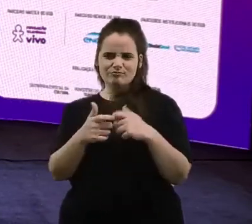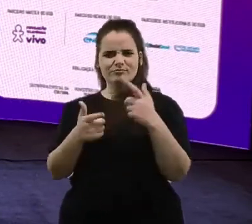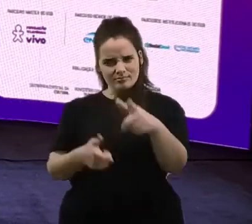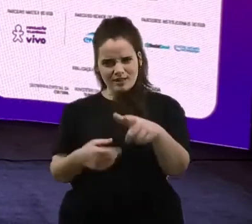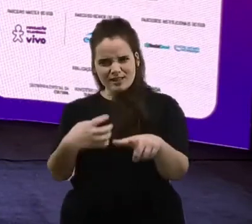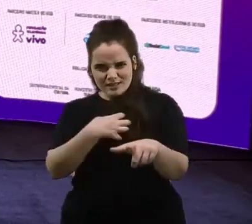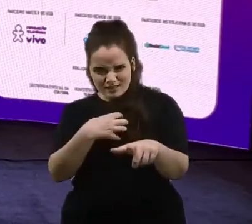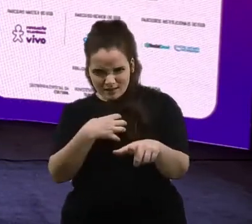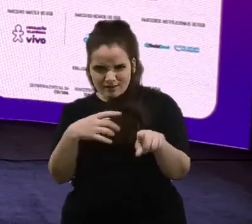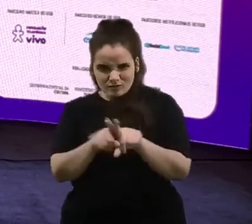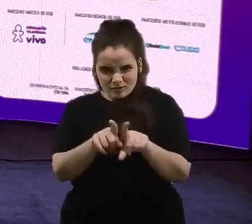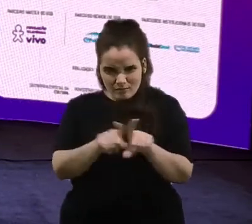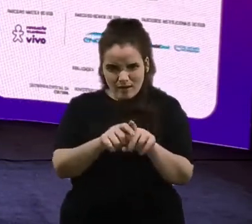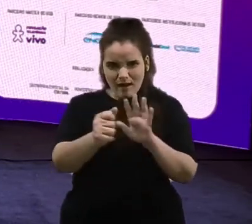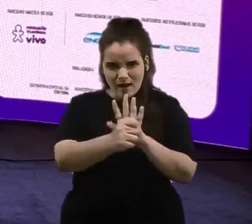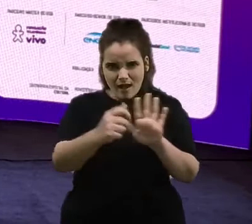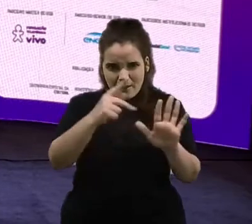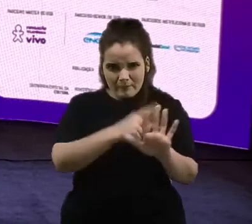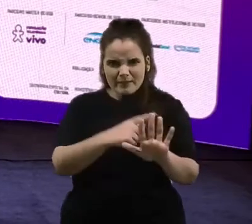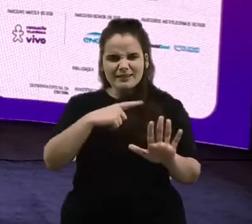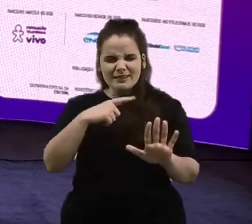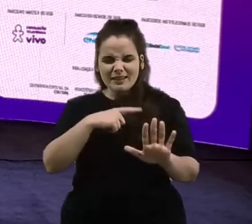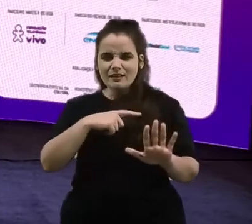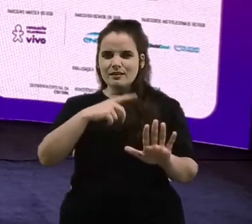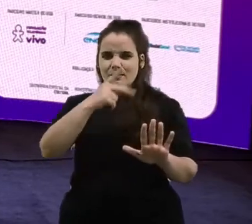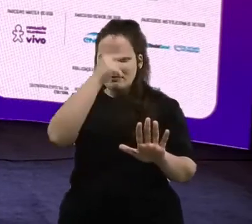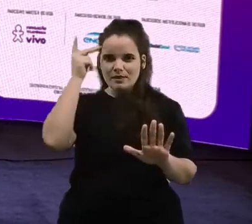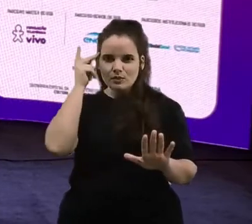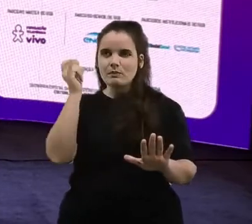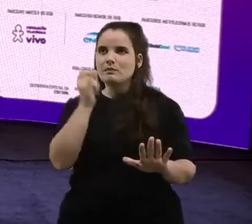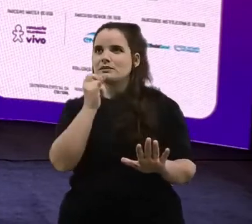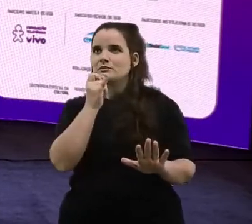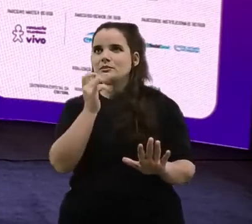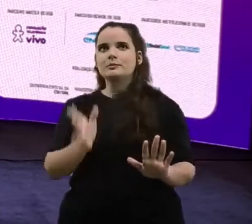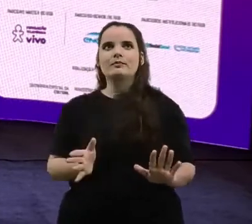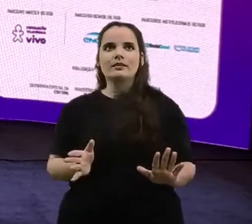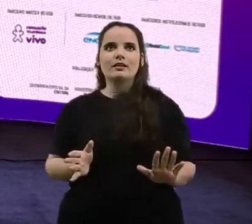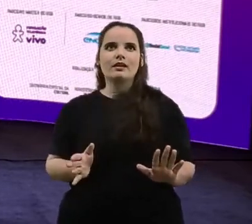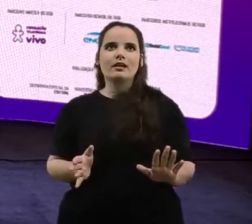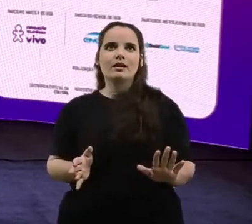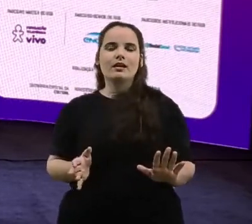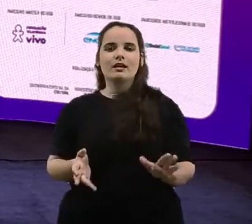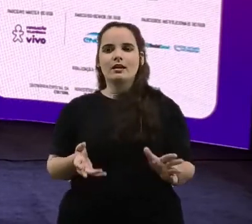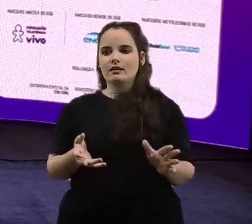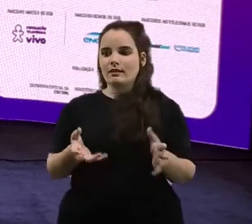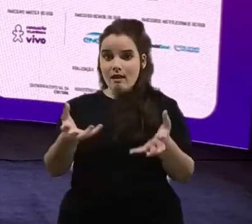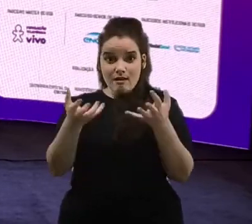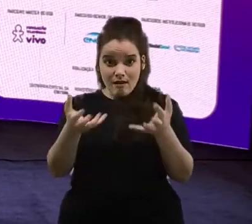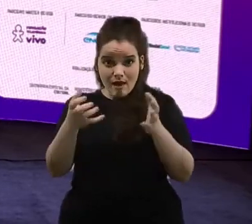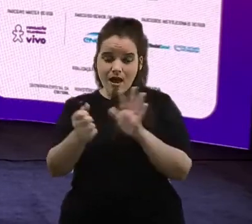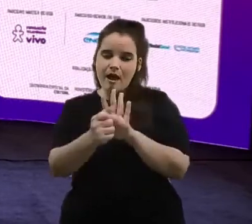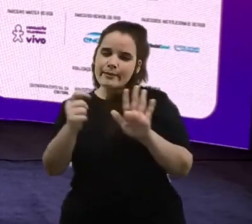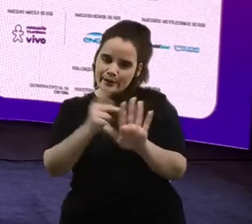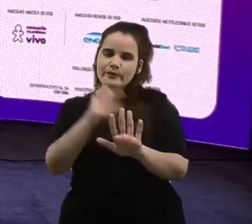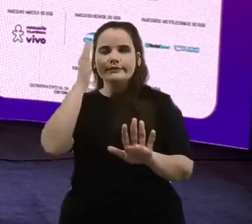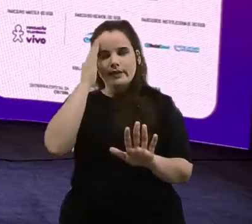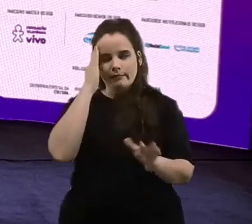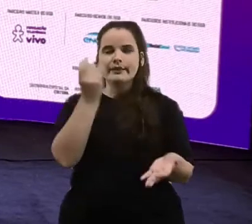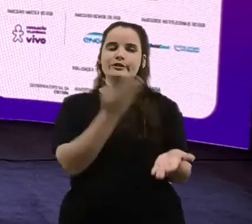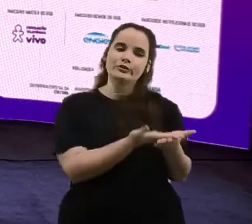que existem essas pessoas que procuram vocês, né, em função, assim, claro que depois de estudos, pesquisas e tudo